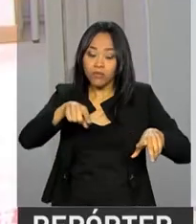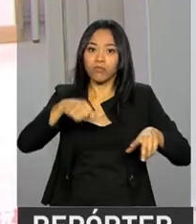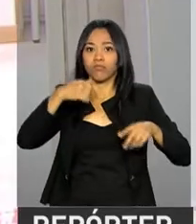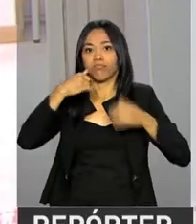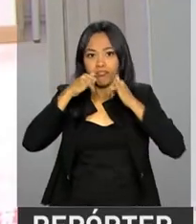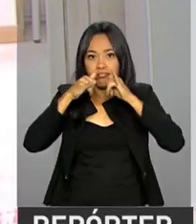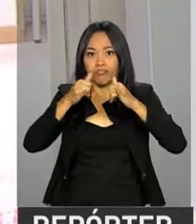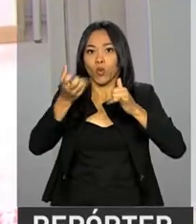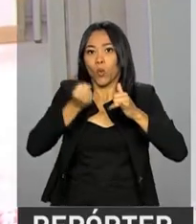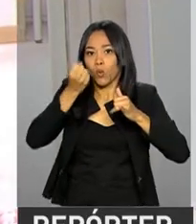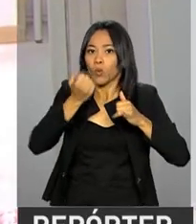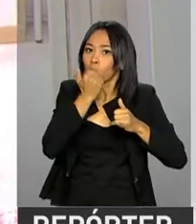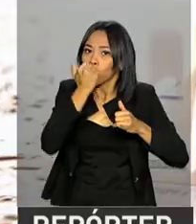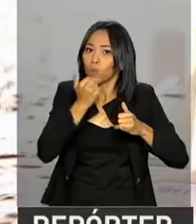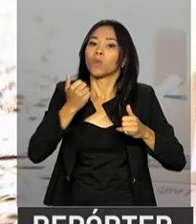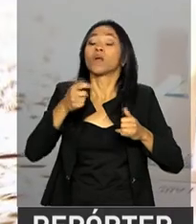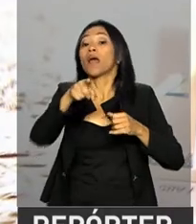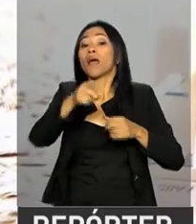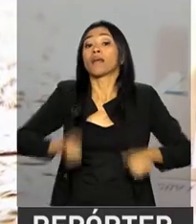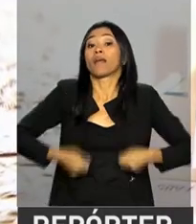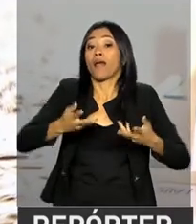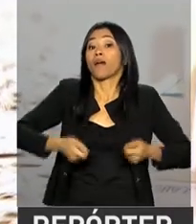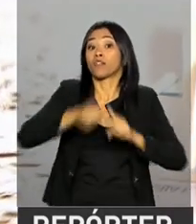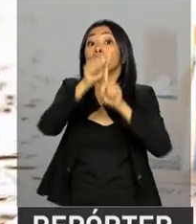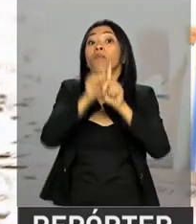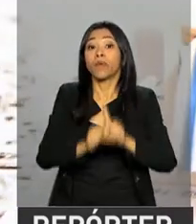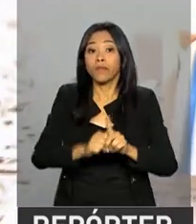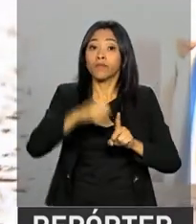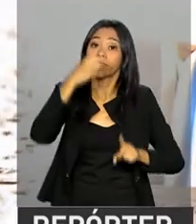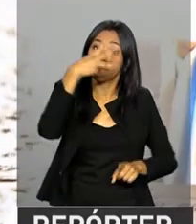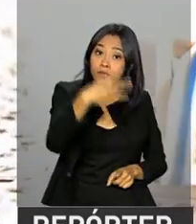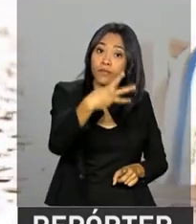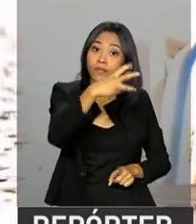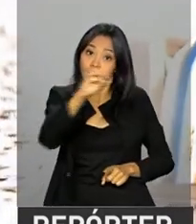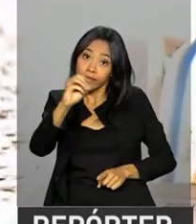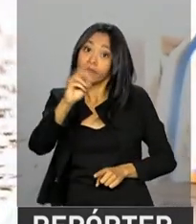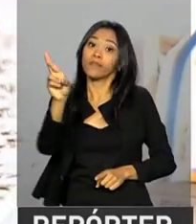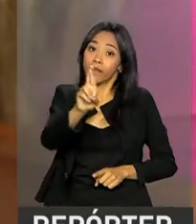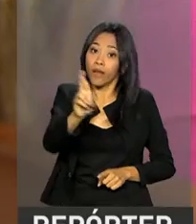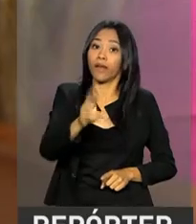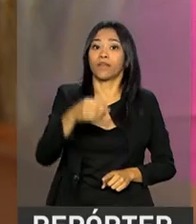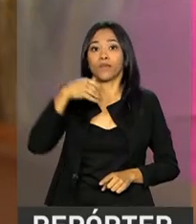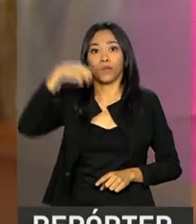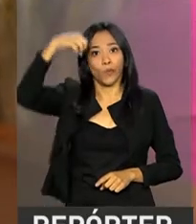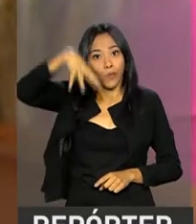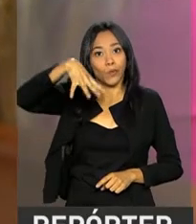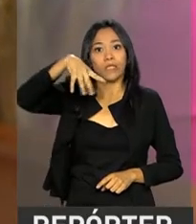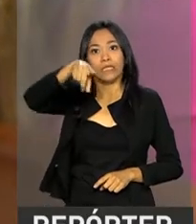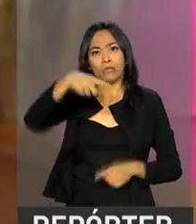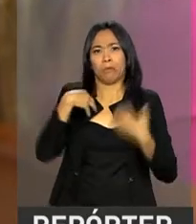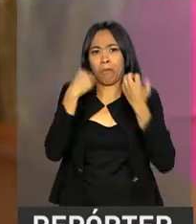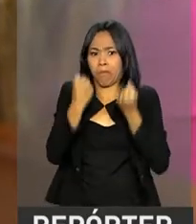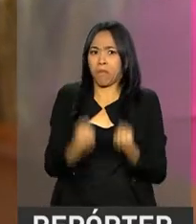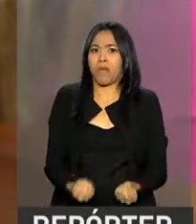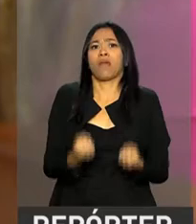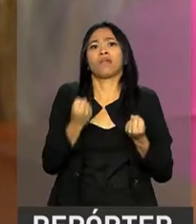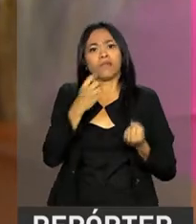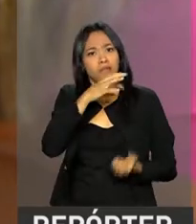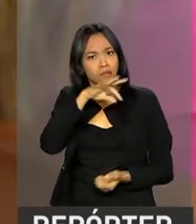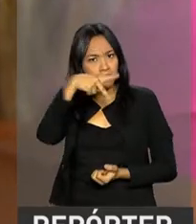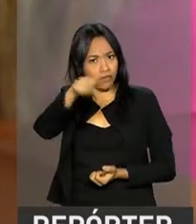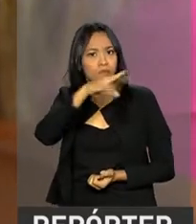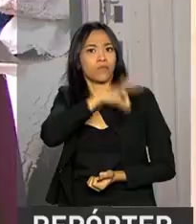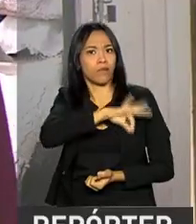angélica conta que por mês gasta cerca de 300 reais com a conta de luz falo que pesa no orçamento mensal